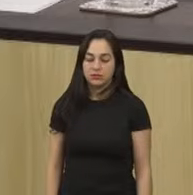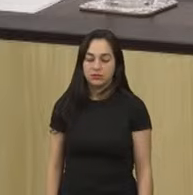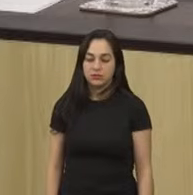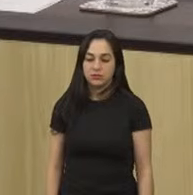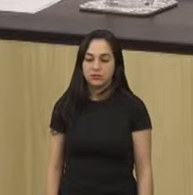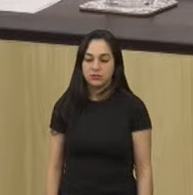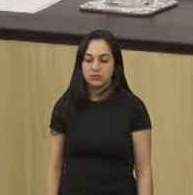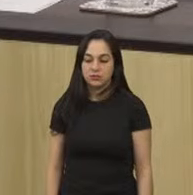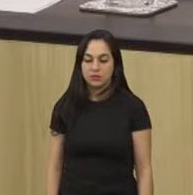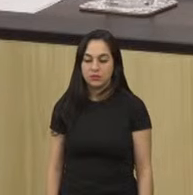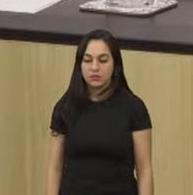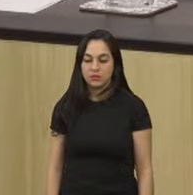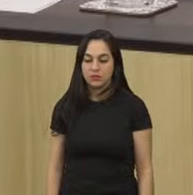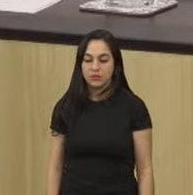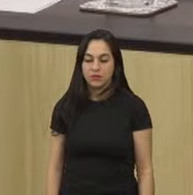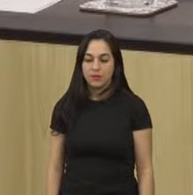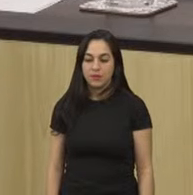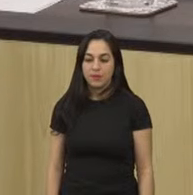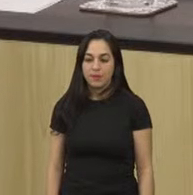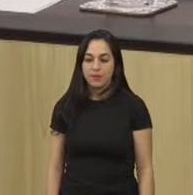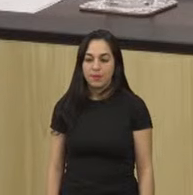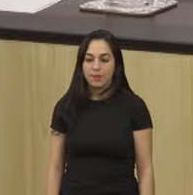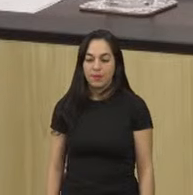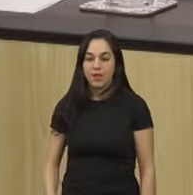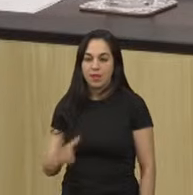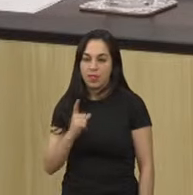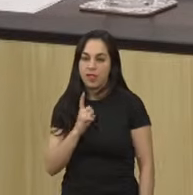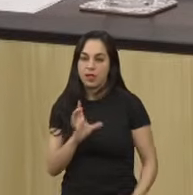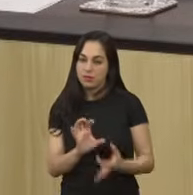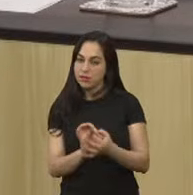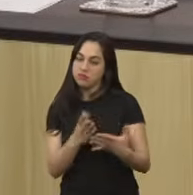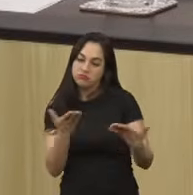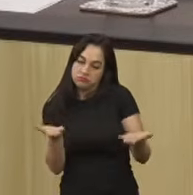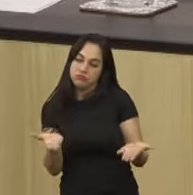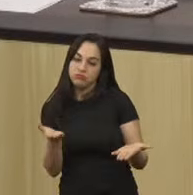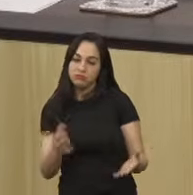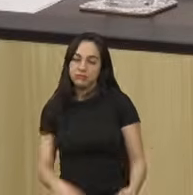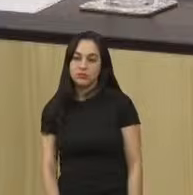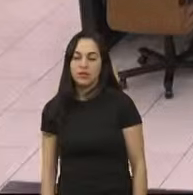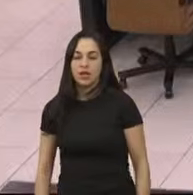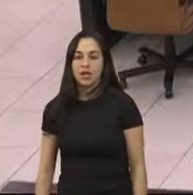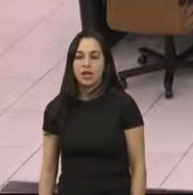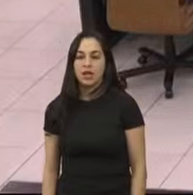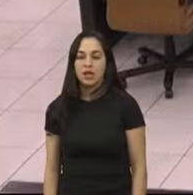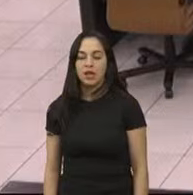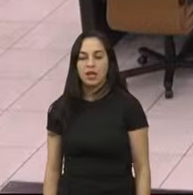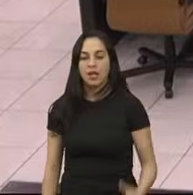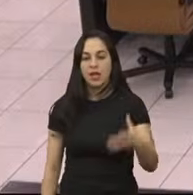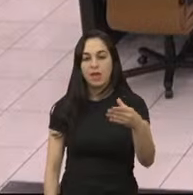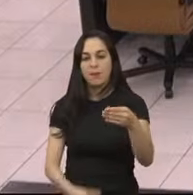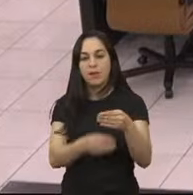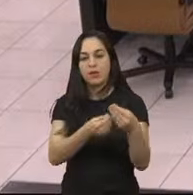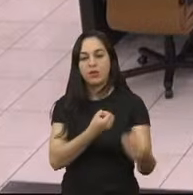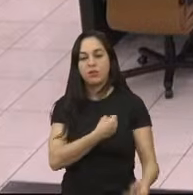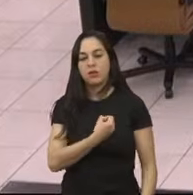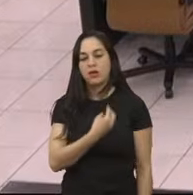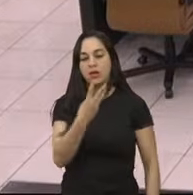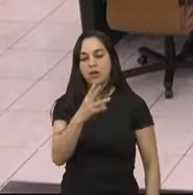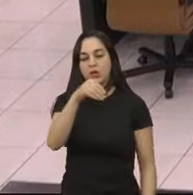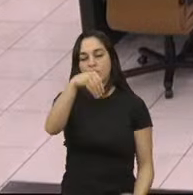E aí tem o modelo da autorização e é isso. Emenda número 3, em votação.